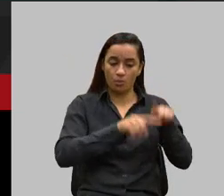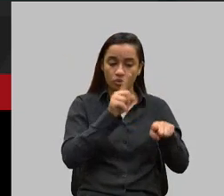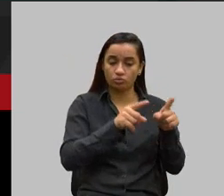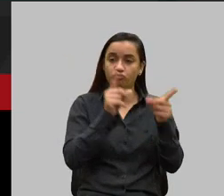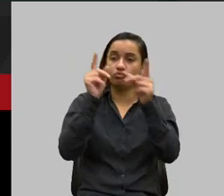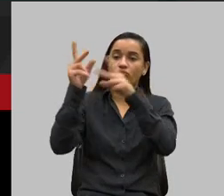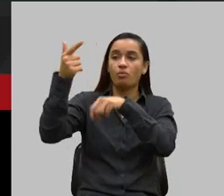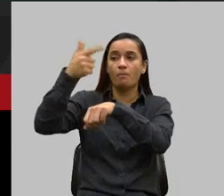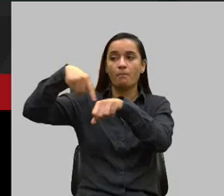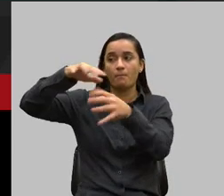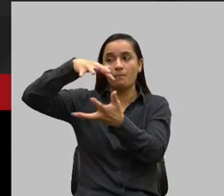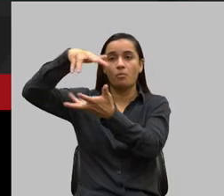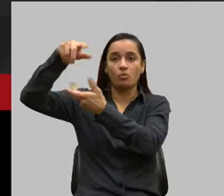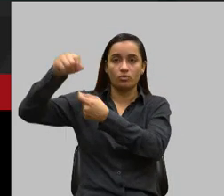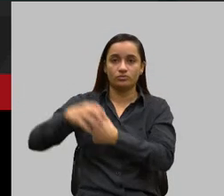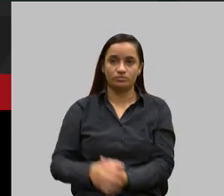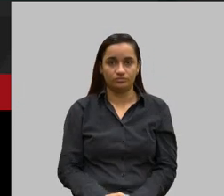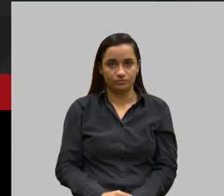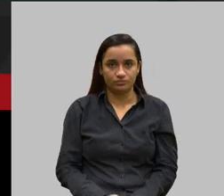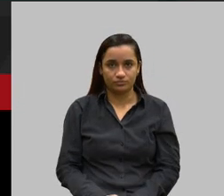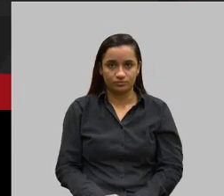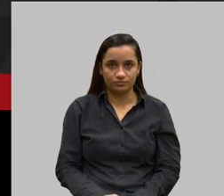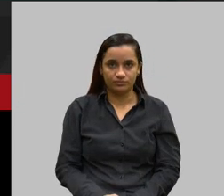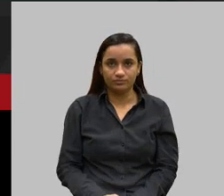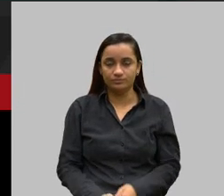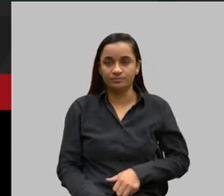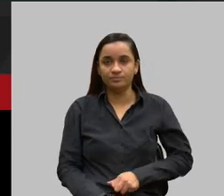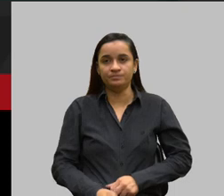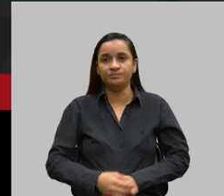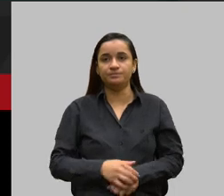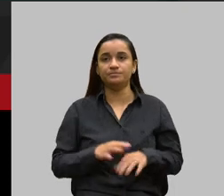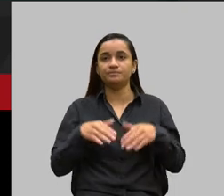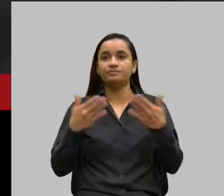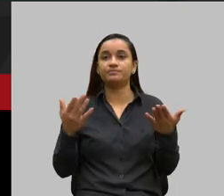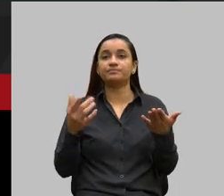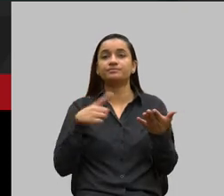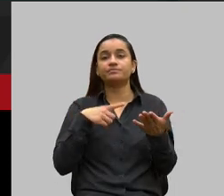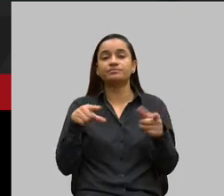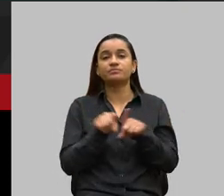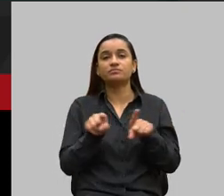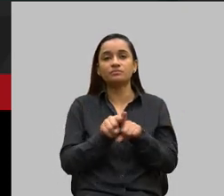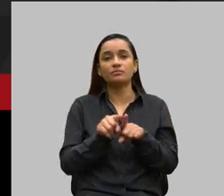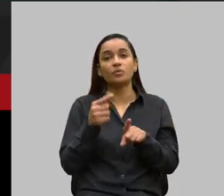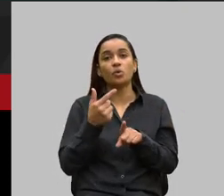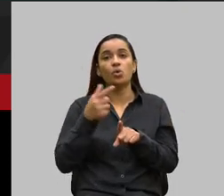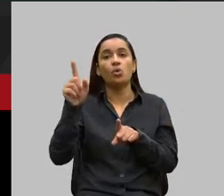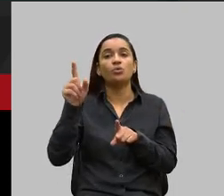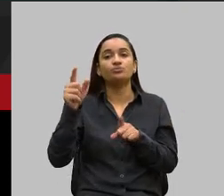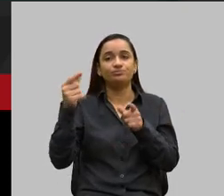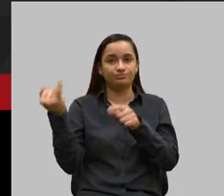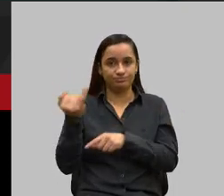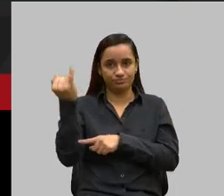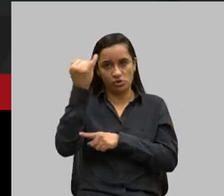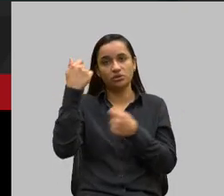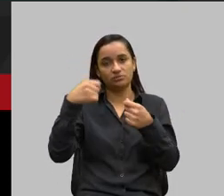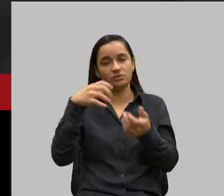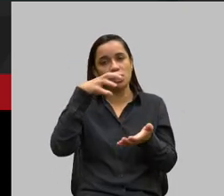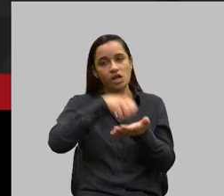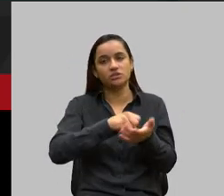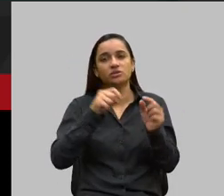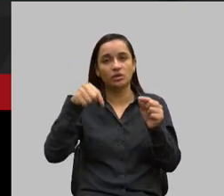mundo eh Outro fator importante que merece registro aqui é que as obras do